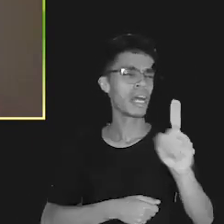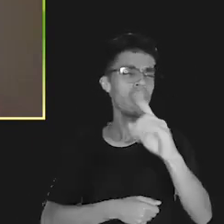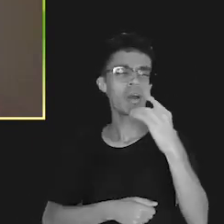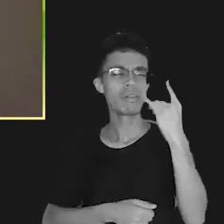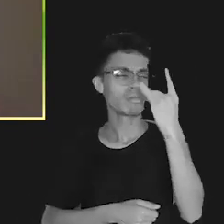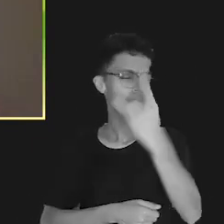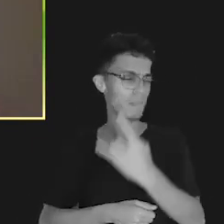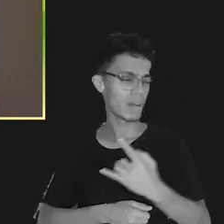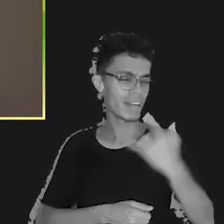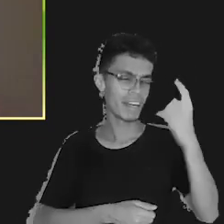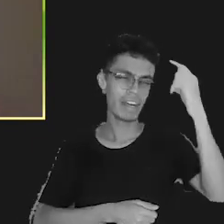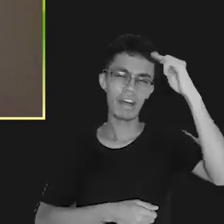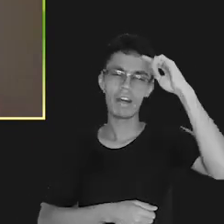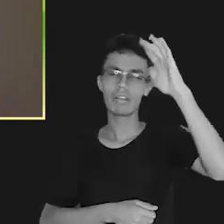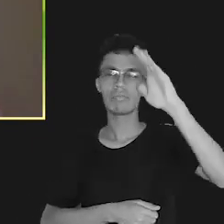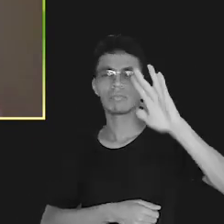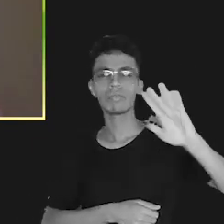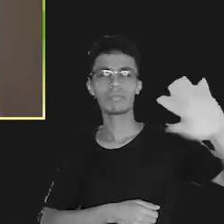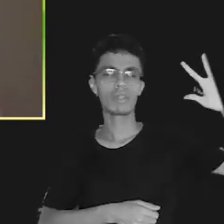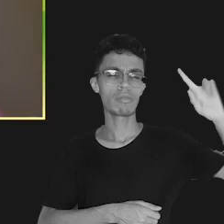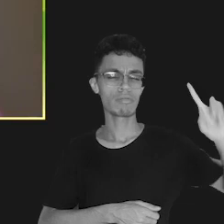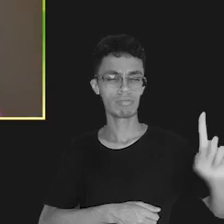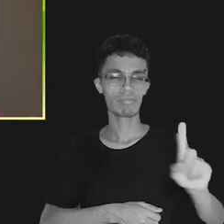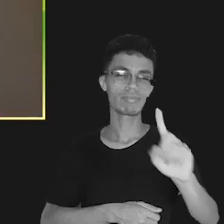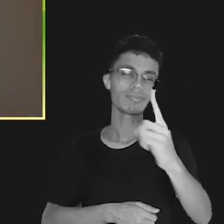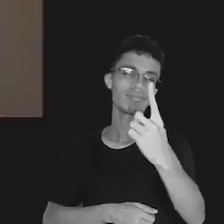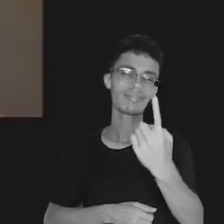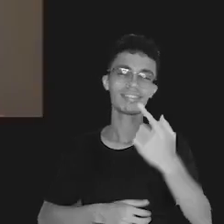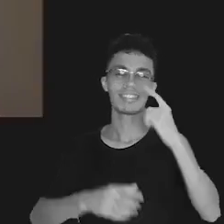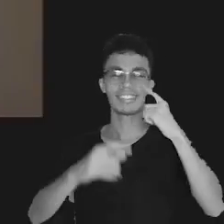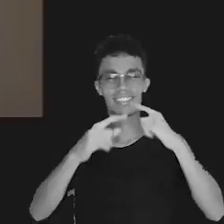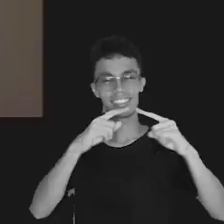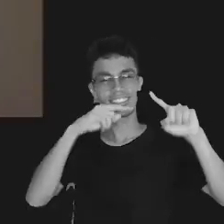ilusão. Se tudo é ou se é tudo ilusão.